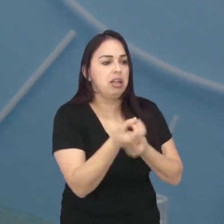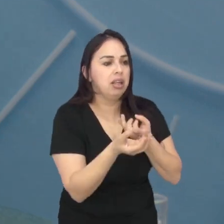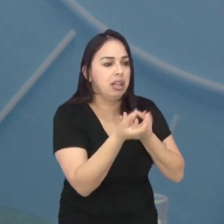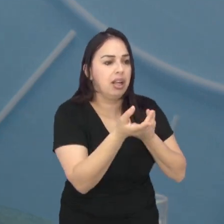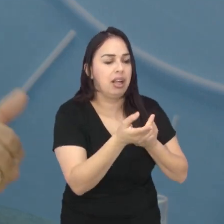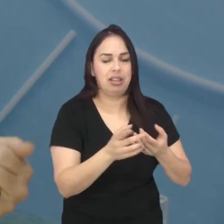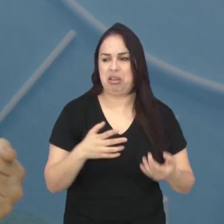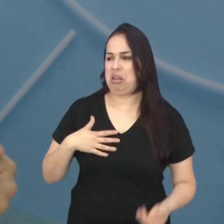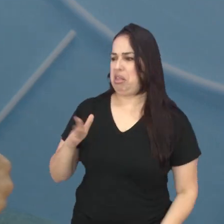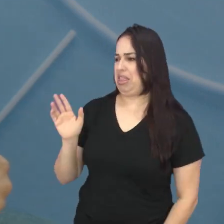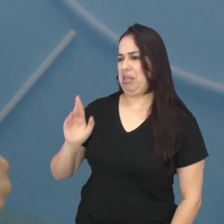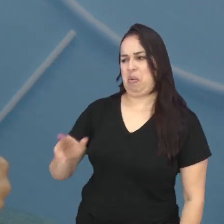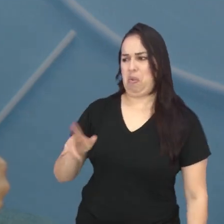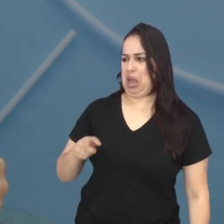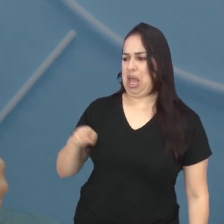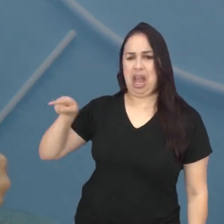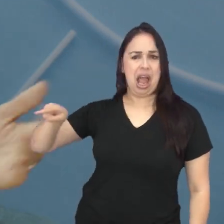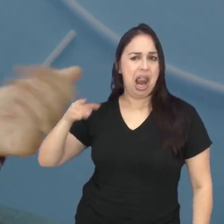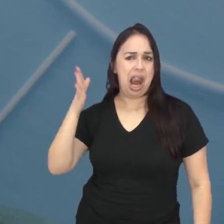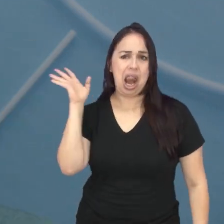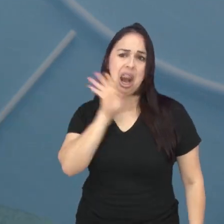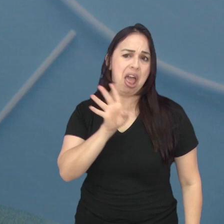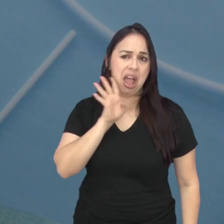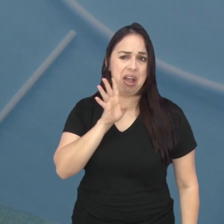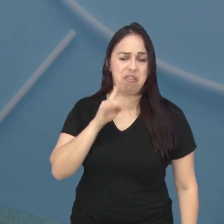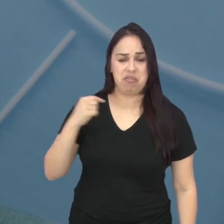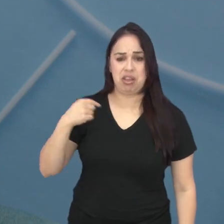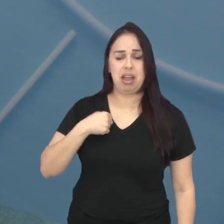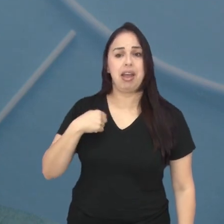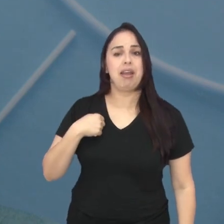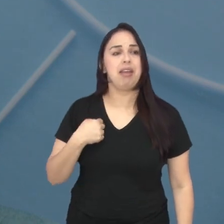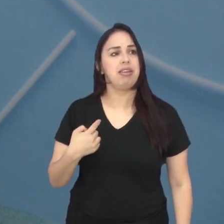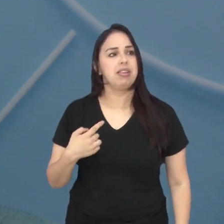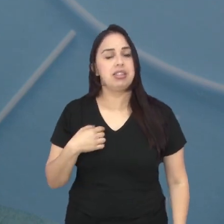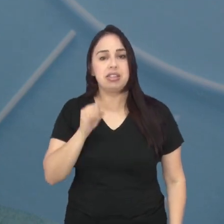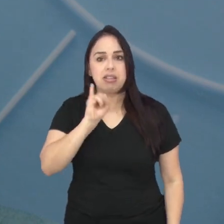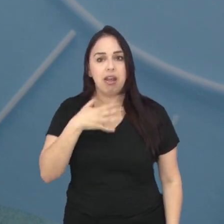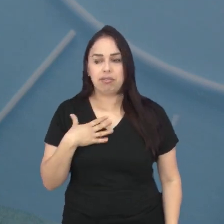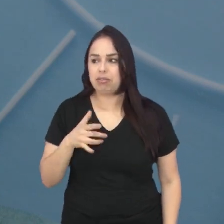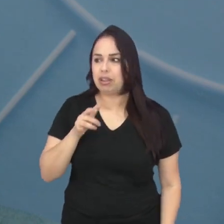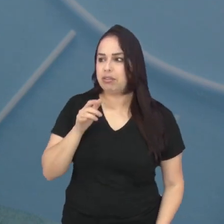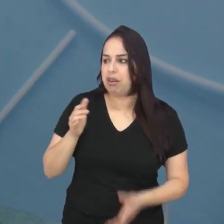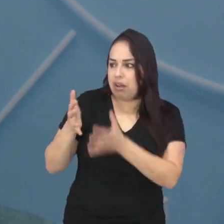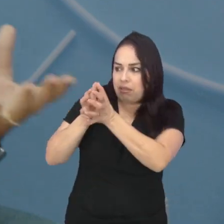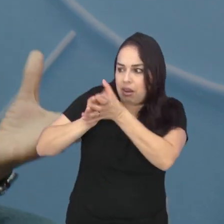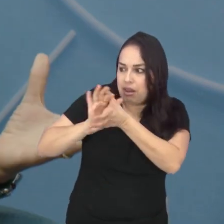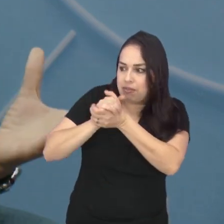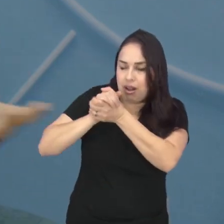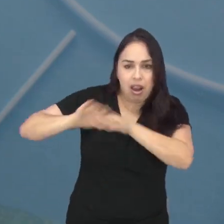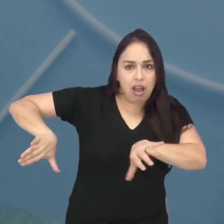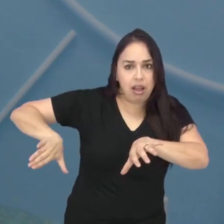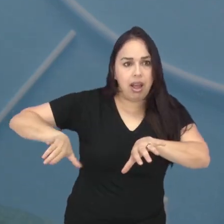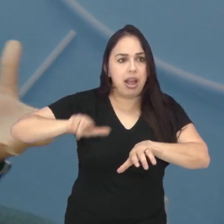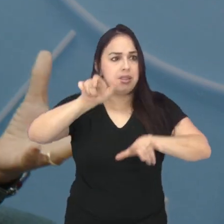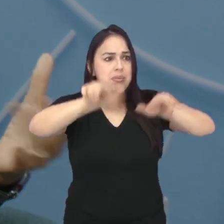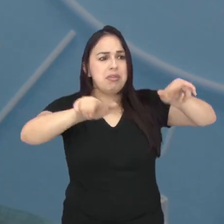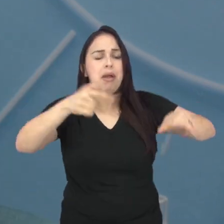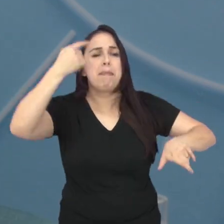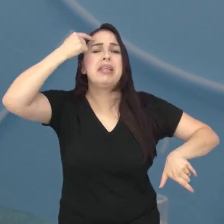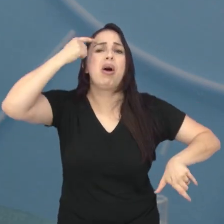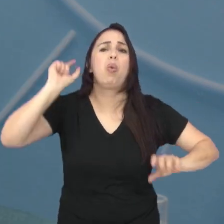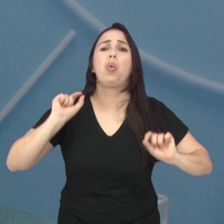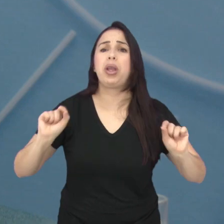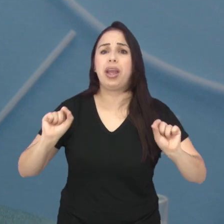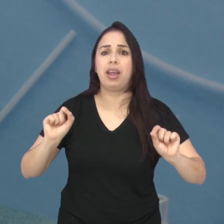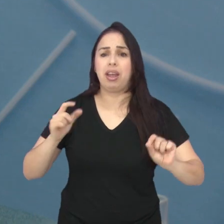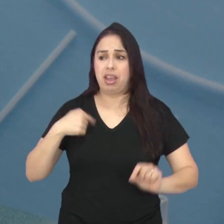dentro de casa, a pessoa fala, imagina, ele é tão legal. Isso é coisa da sua cabeça. Então, a pessoa, se eu falar que vou me separar, o que todo mundo vai pensar? Todo mundo gosta tanto dele, vão falar